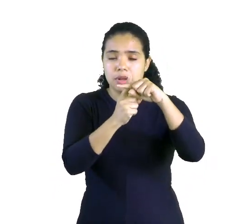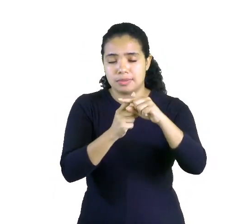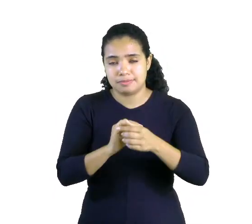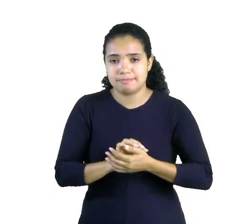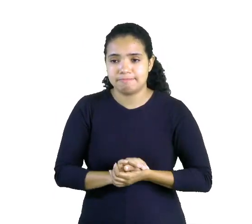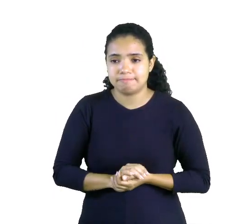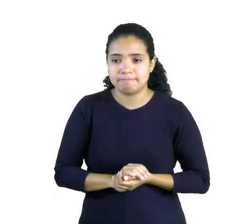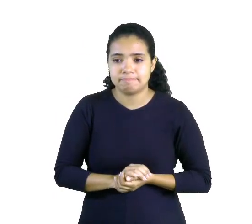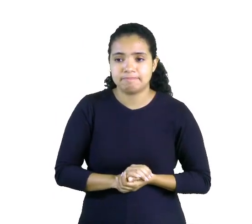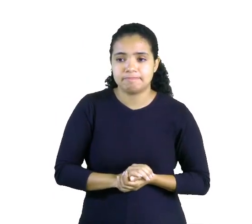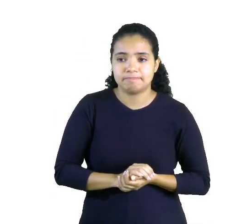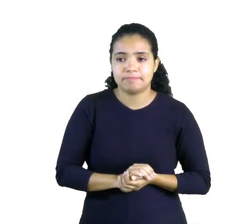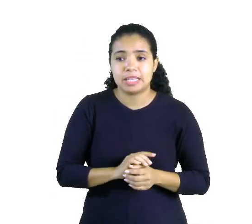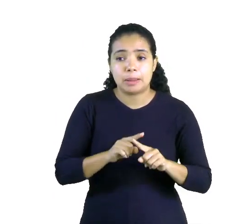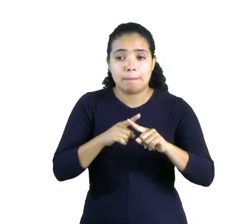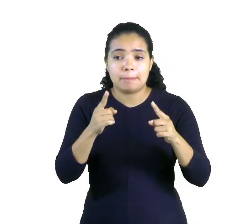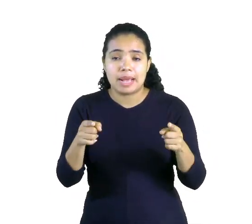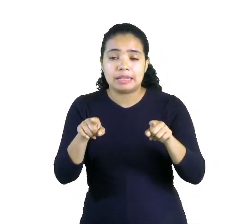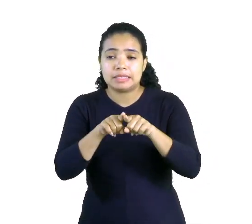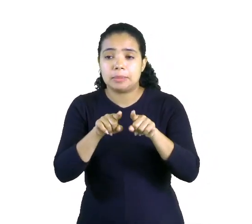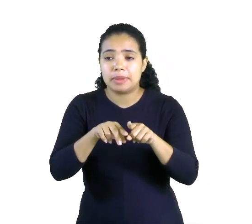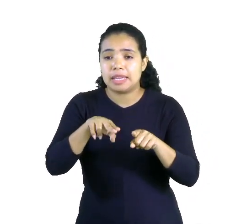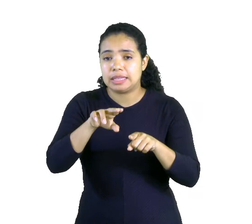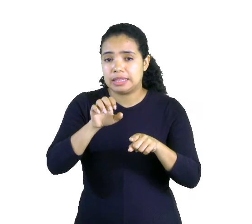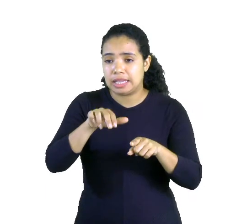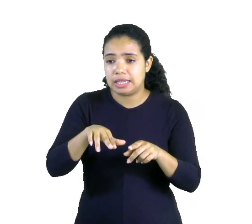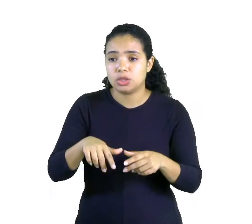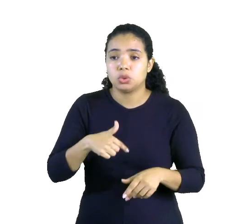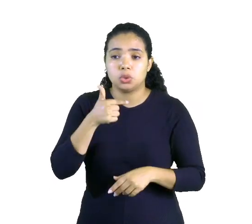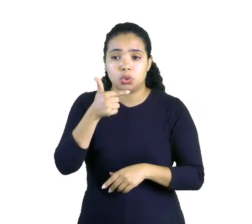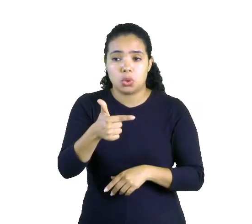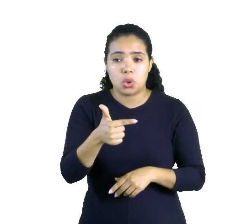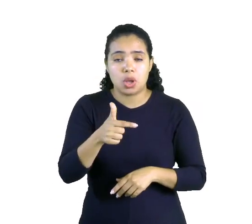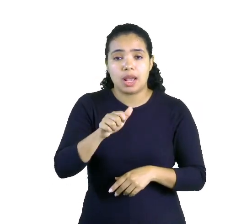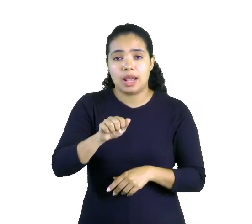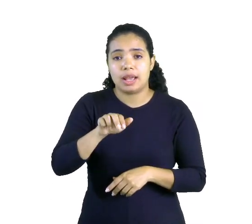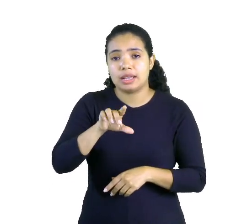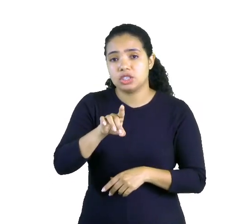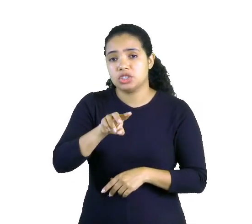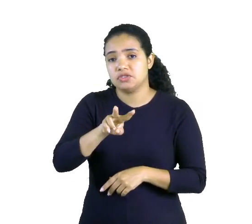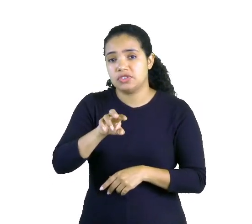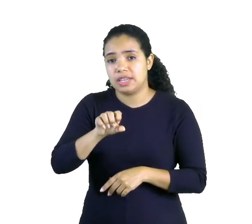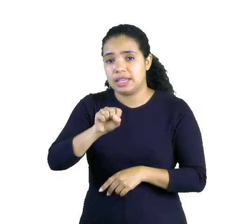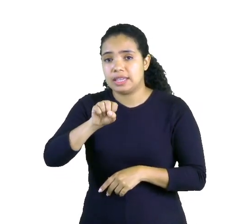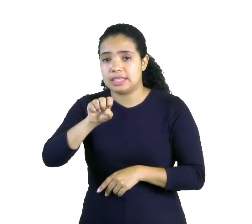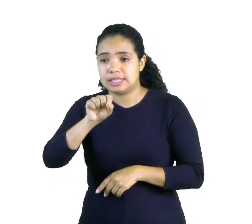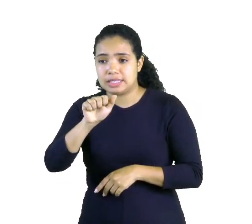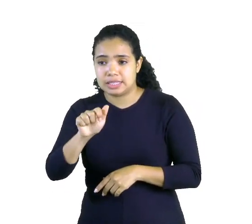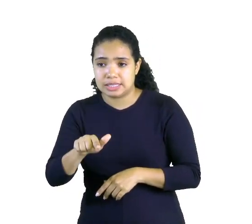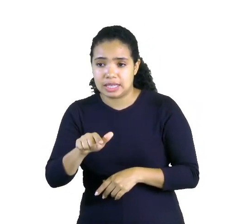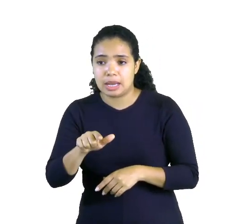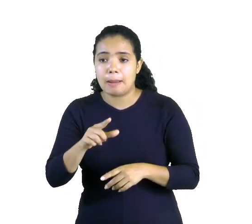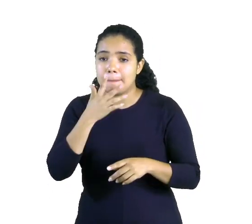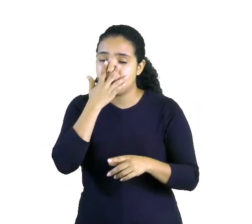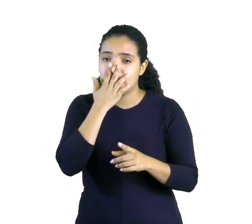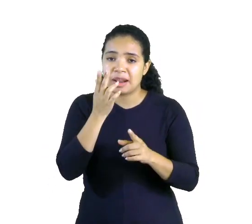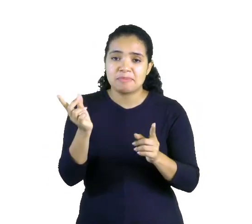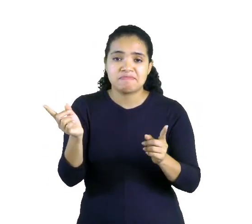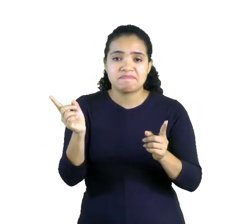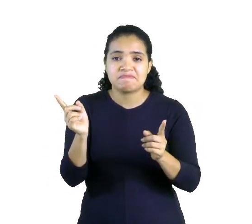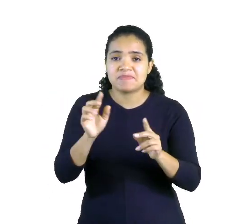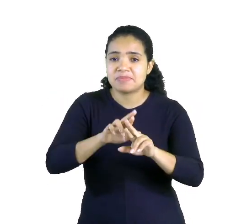E, nem, mas também. Número 2, adversativas, ideia de